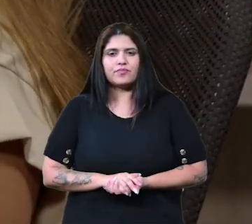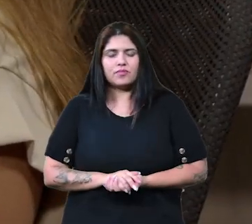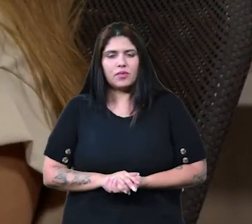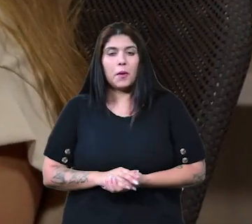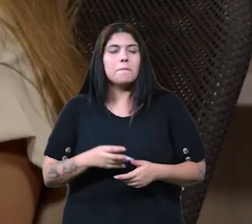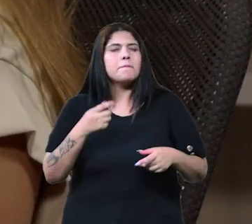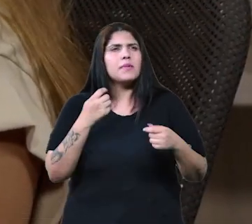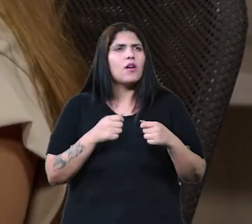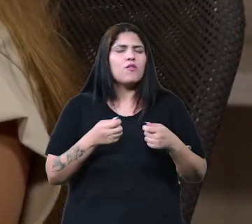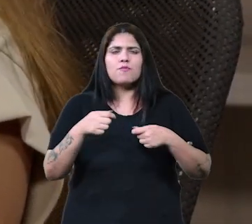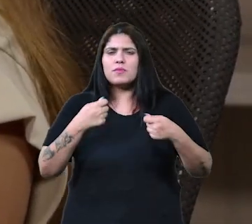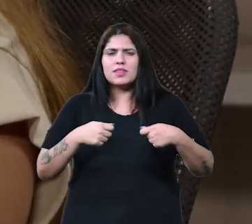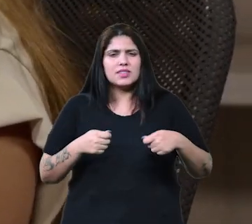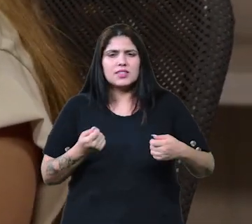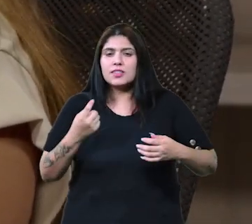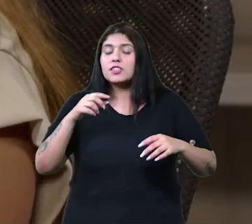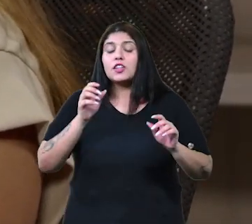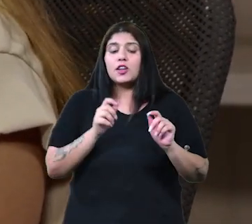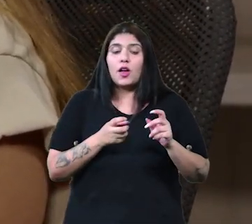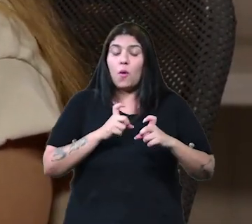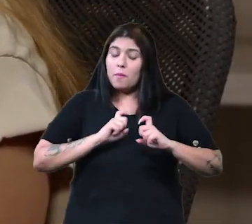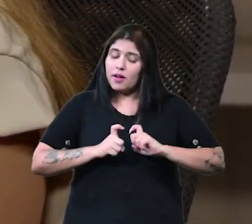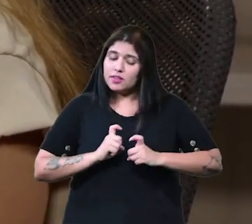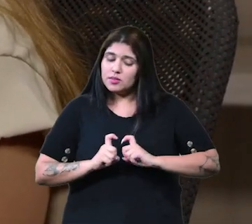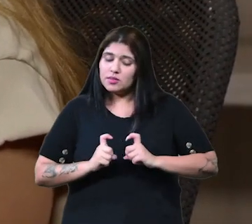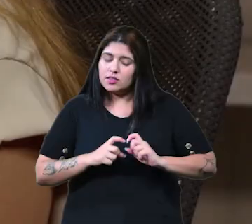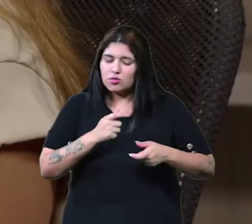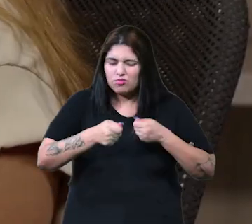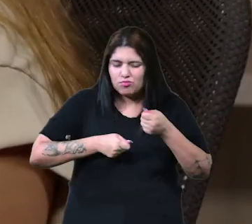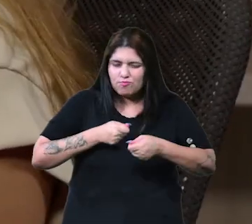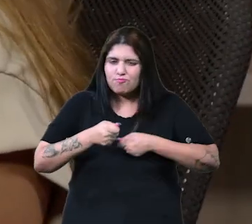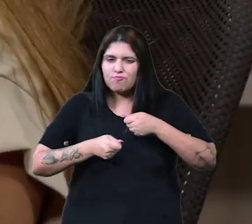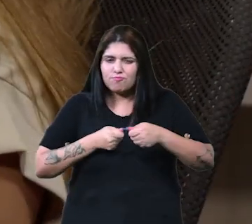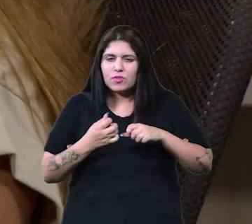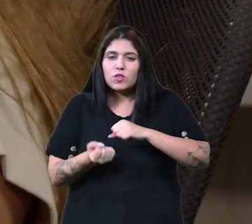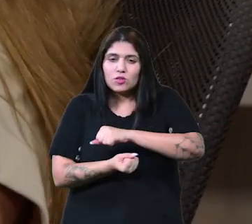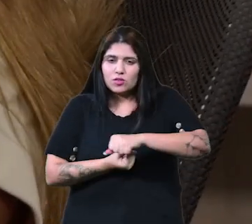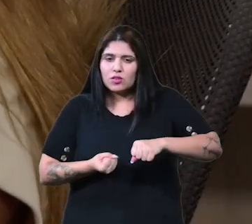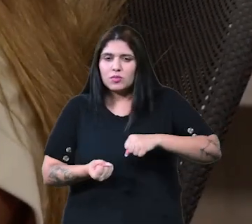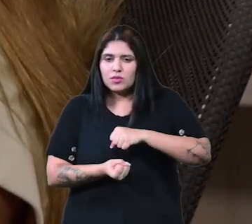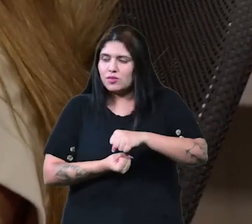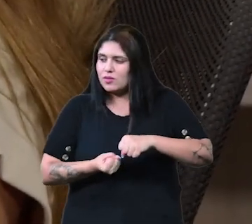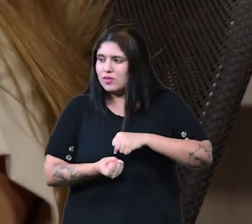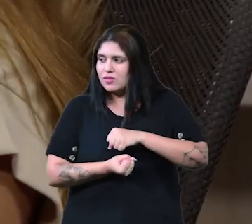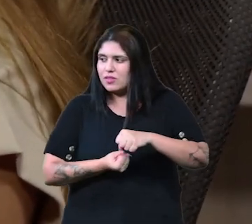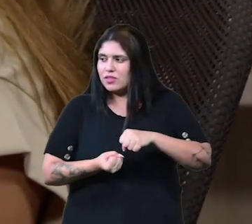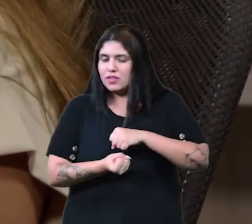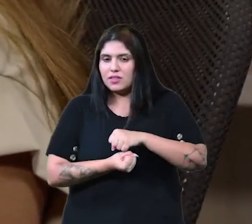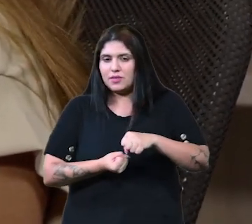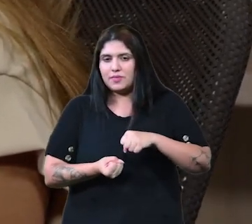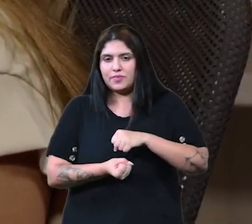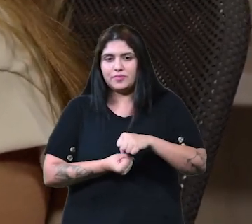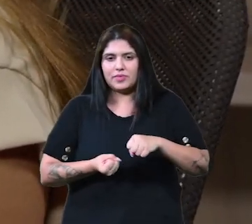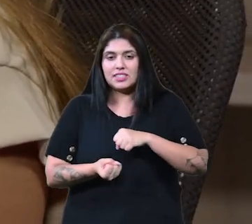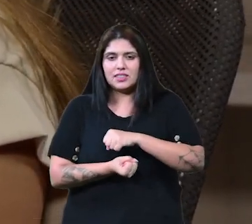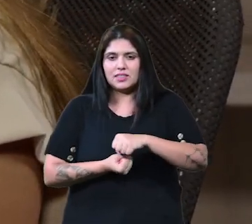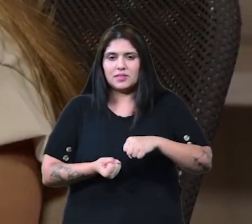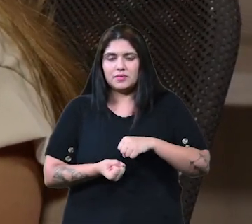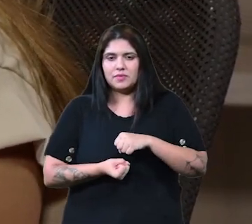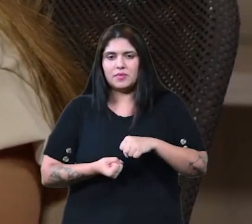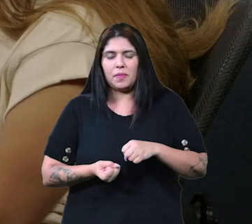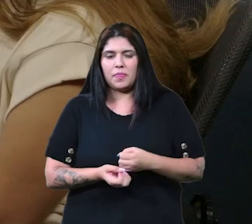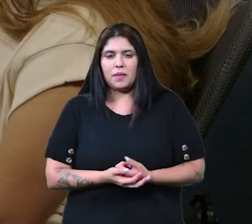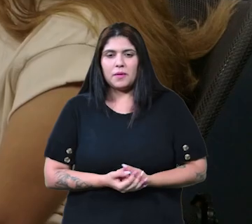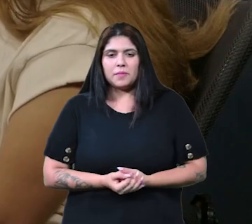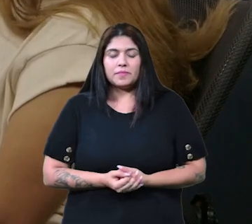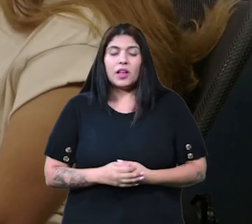administração. A sustentabilidade você consegue aplicar em outras áreas também. Exatamente. E o curso de hotelaria, né, o